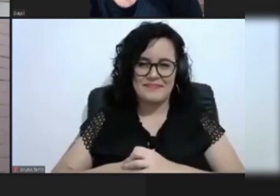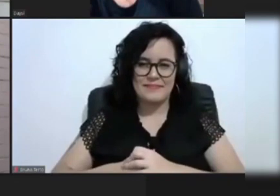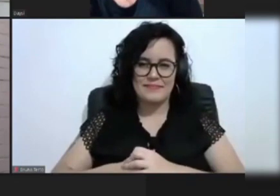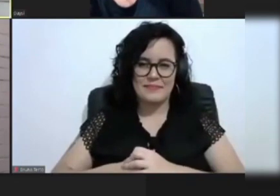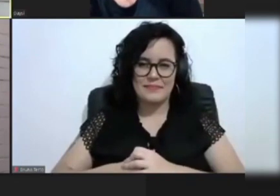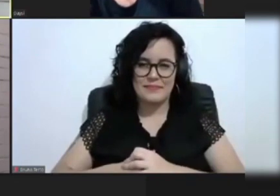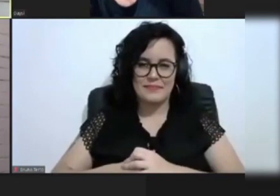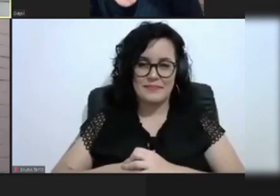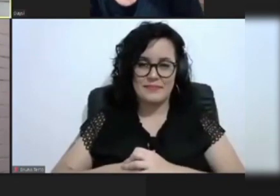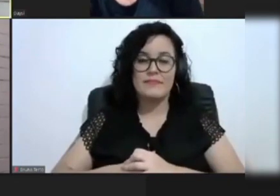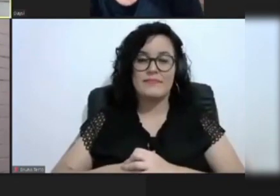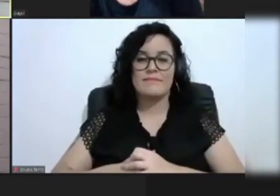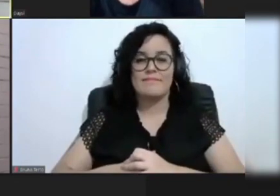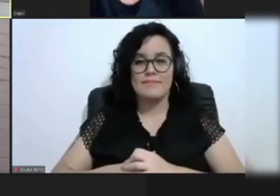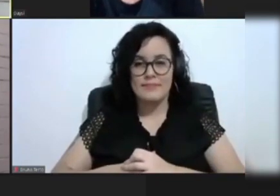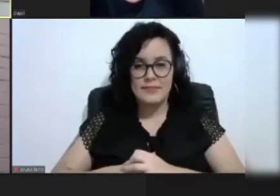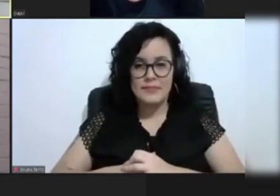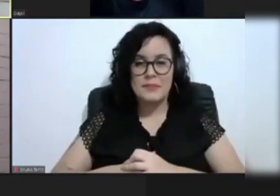Deise,